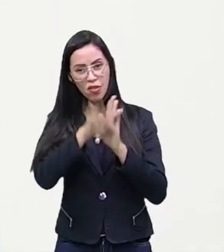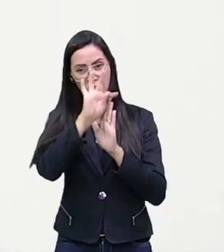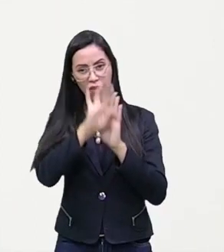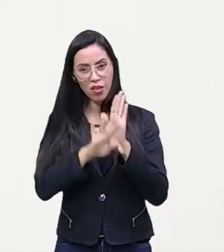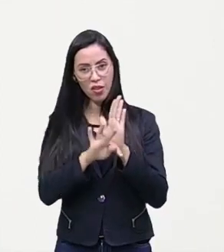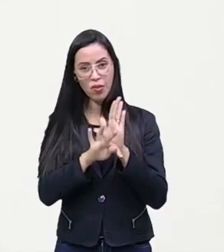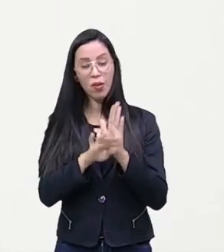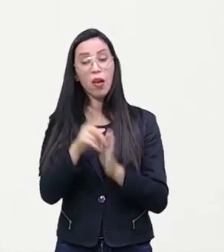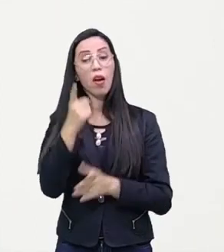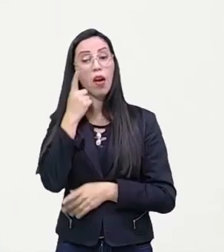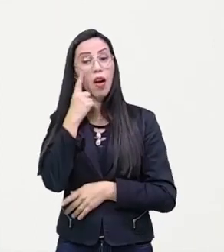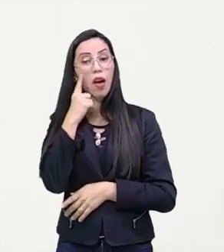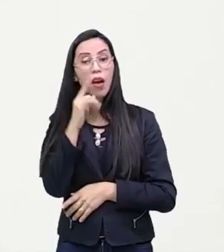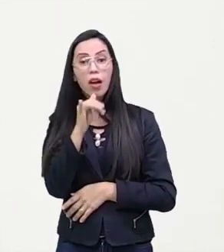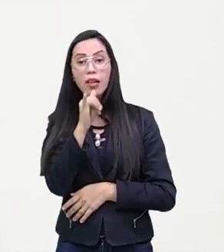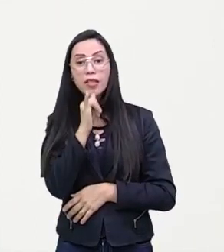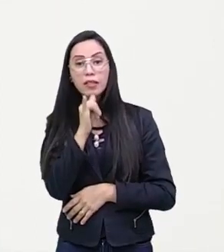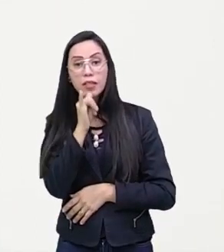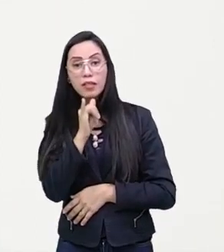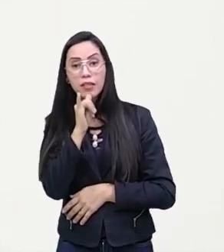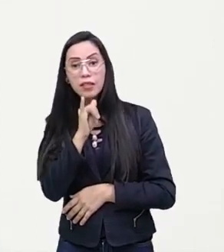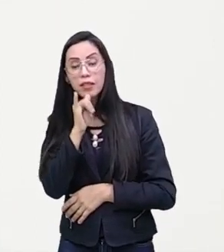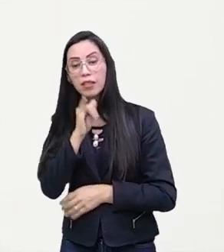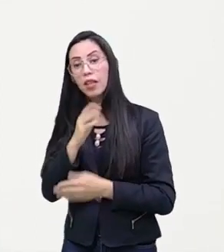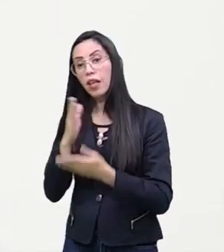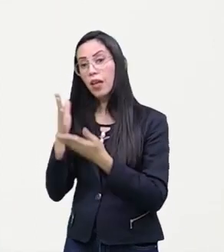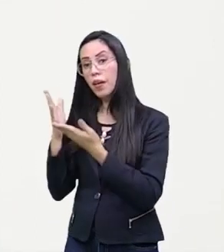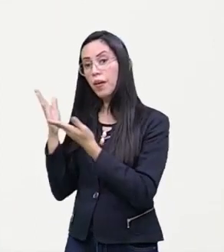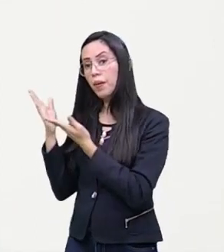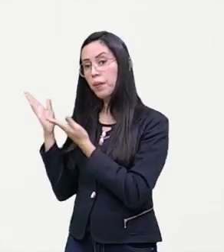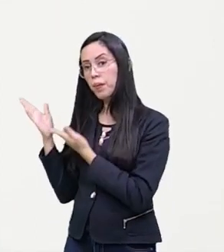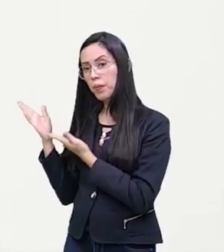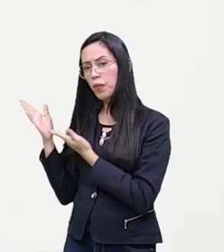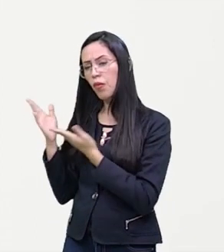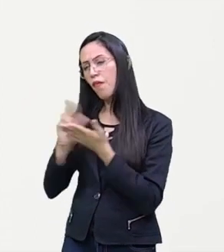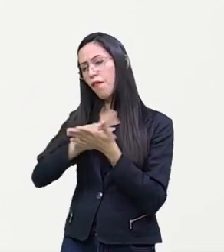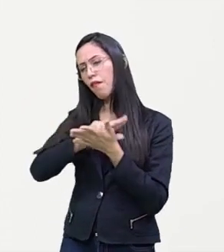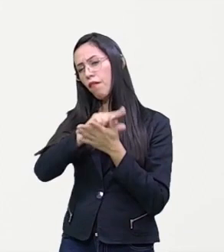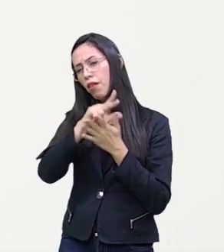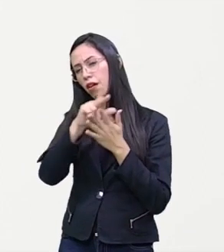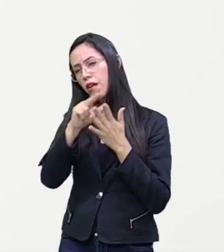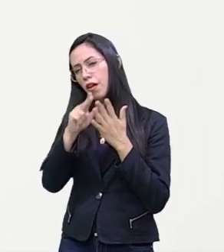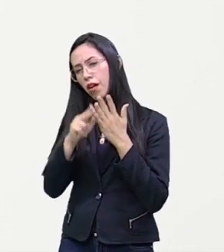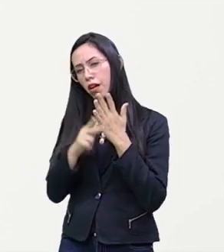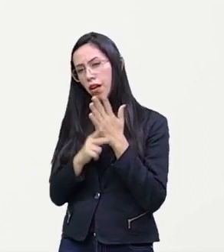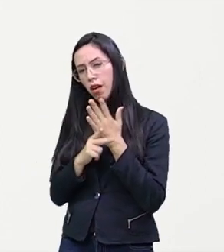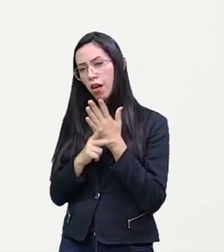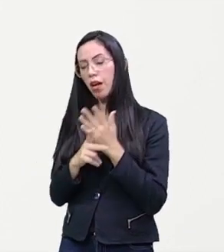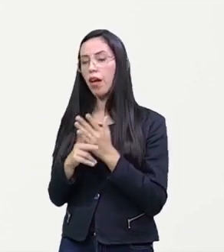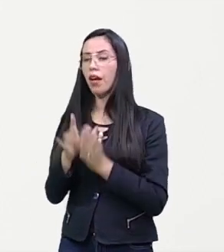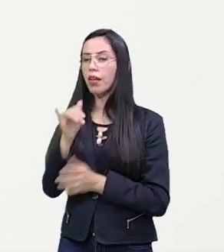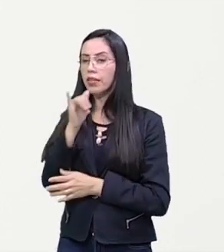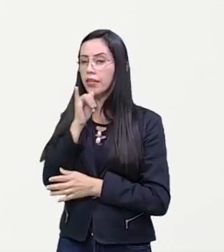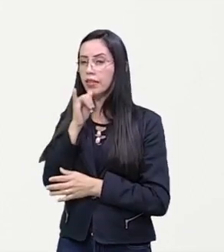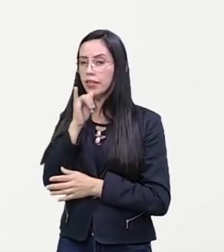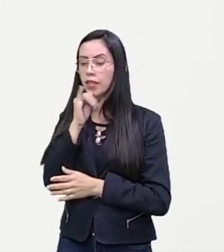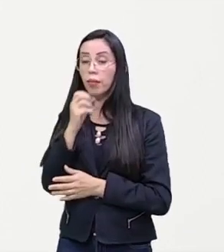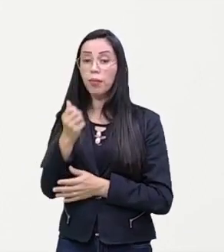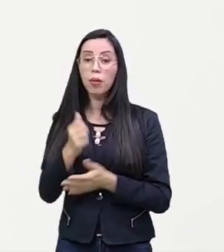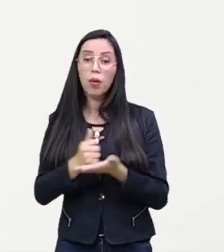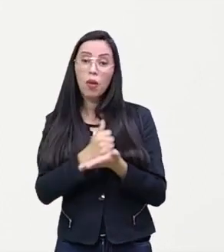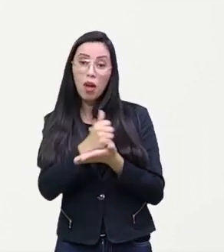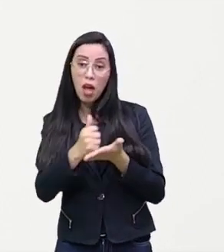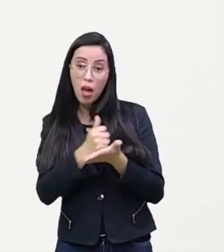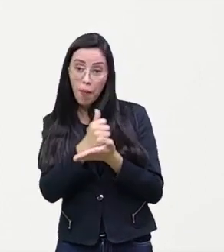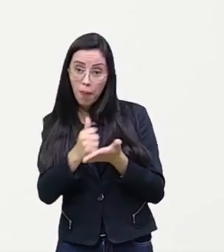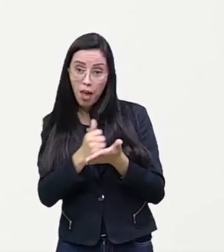os exemplos? Os exemplos são inúmeros, né? Como, por exemplo, a bula de remédio, já